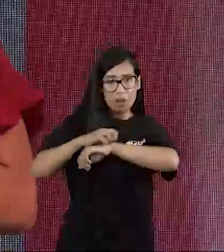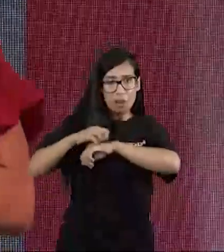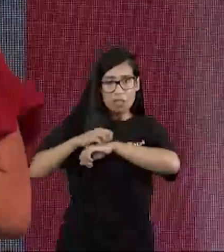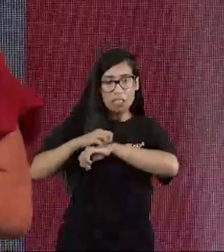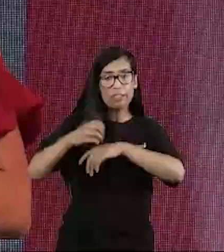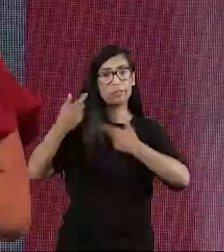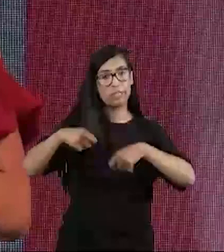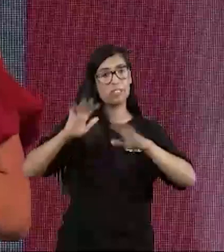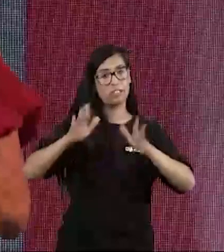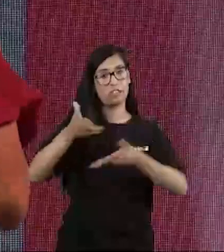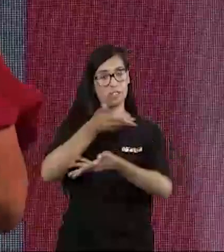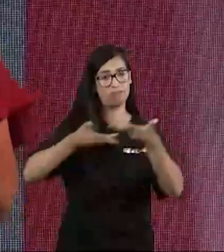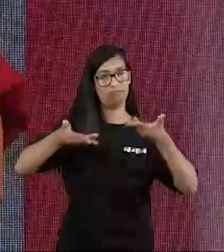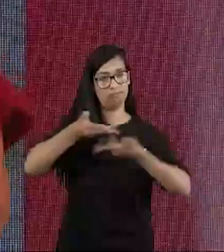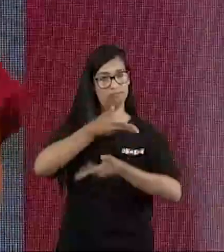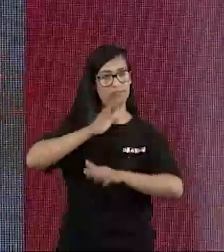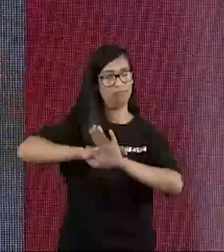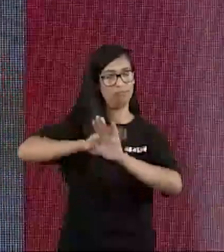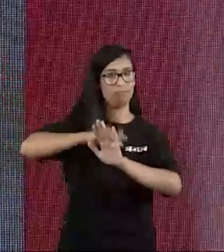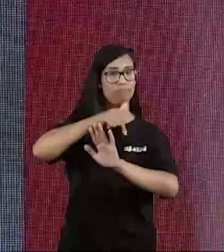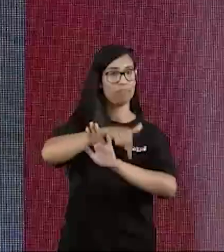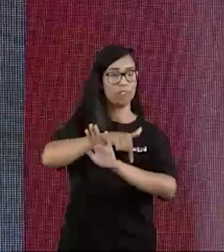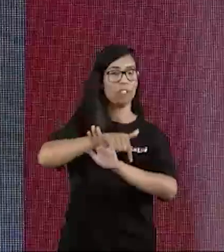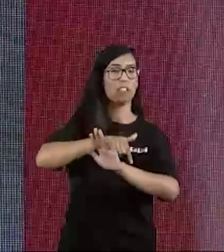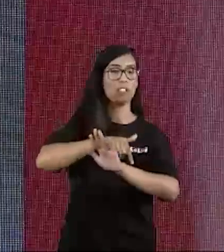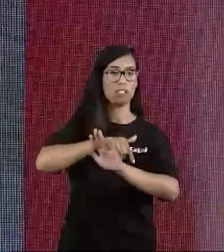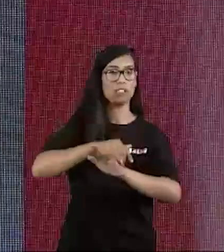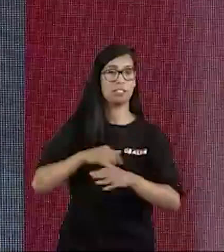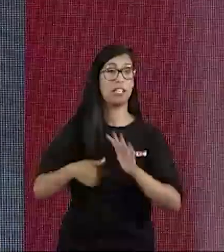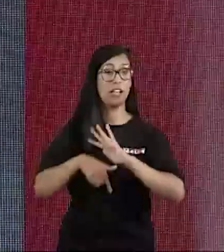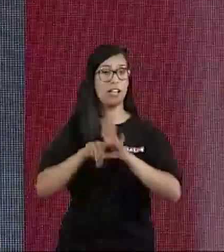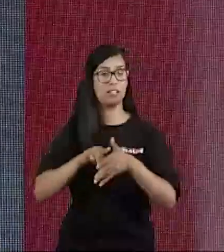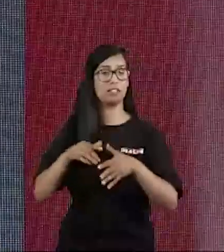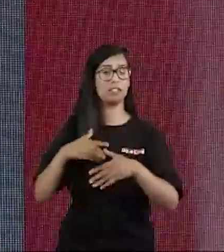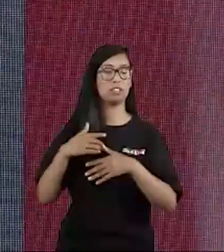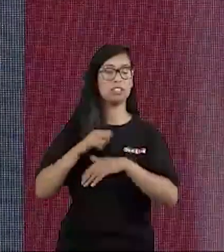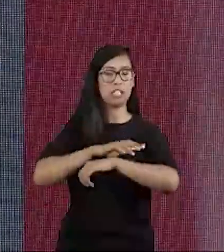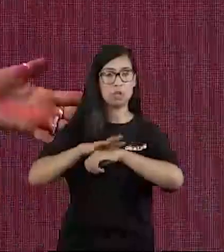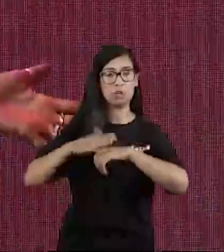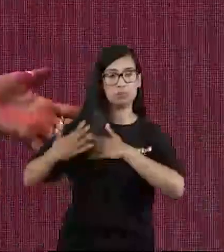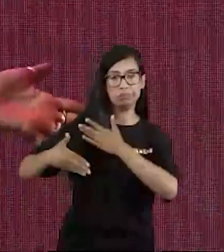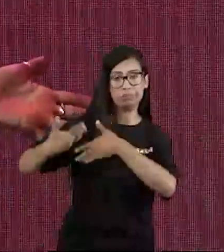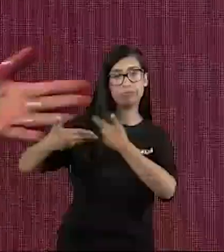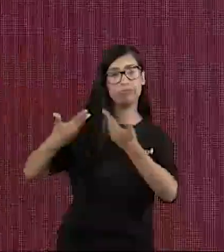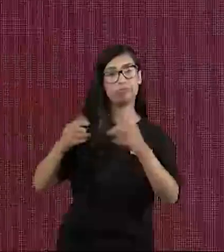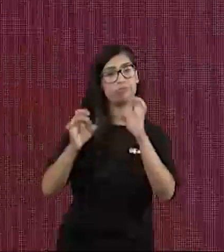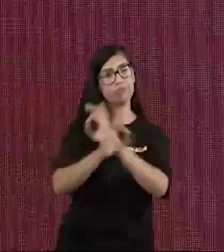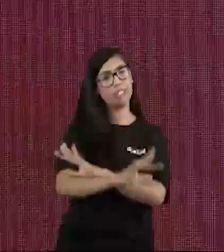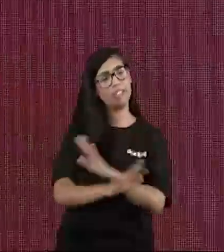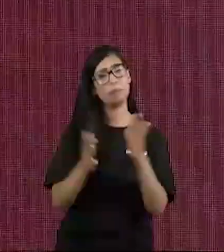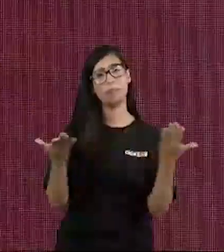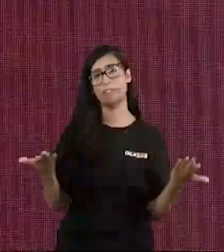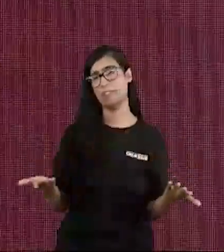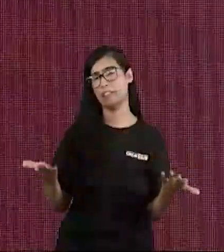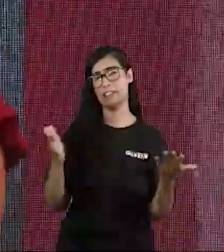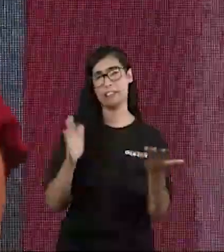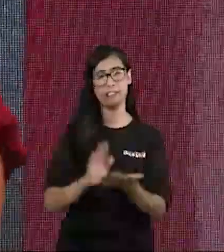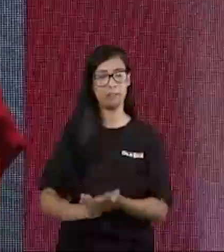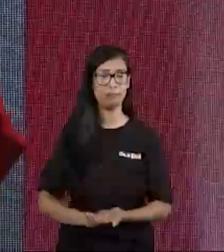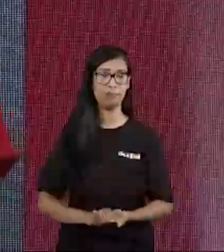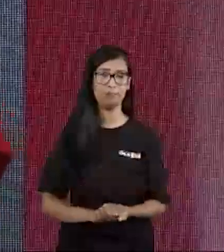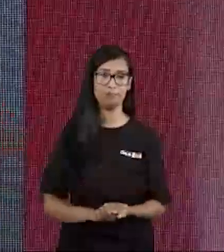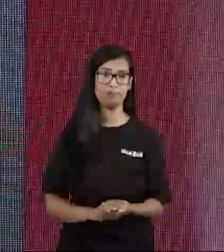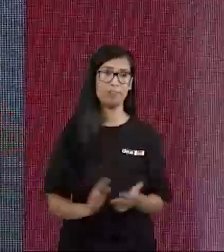avaliar a resposta clínica e acompanhar com nova citologia. Perfeito. Acabamos por hoje.